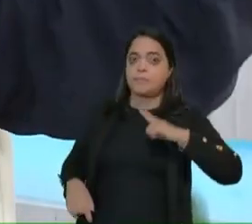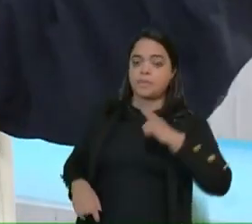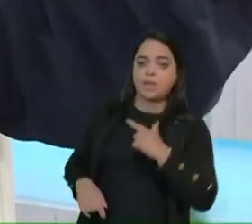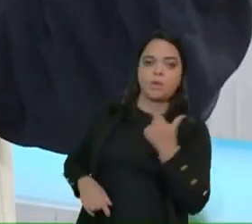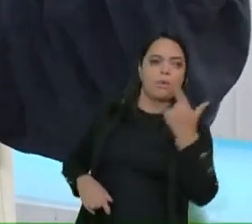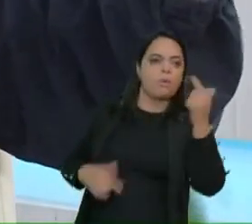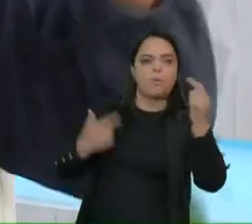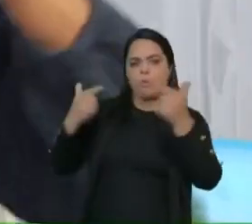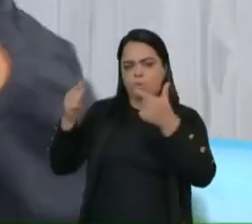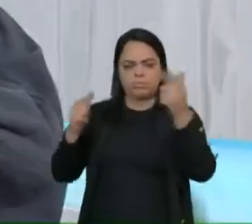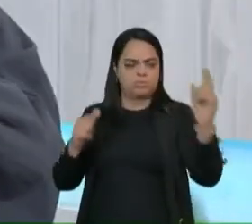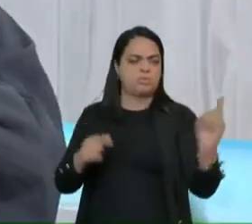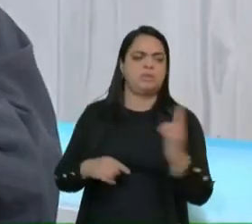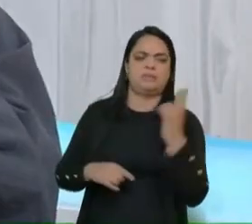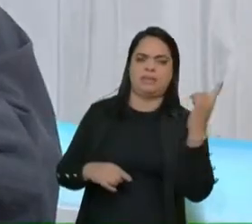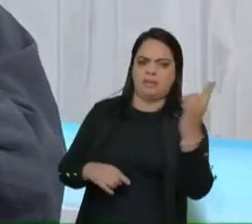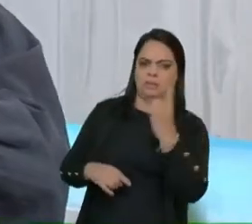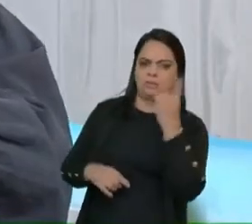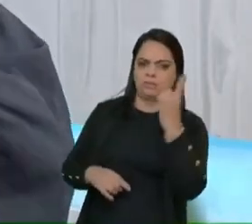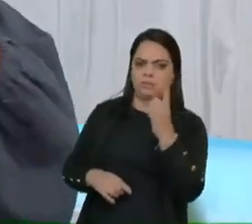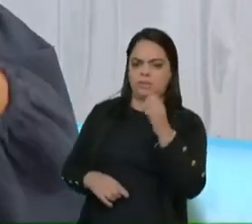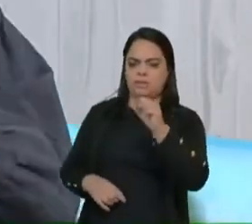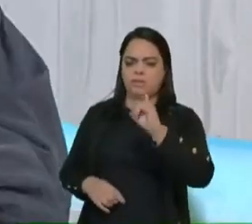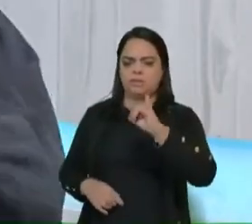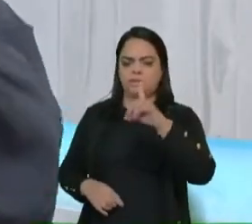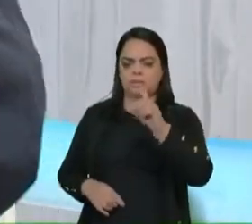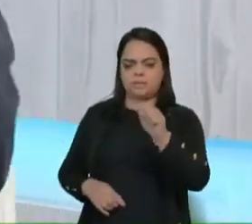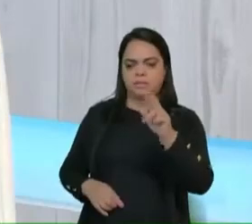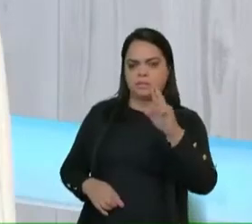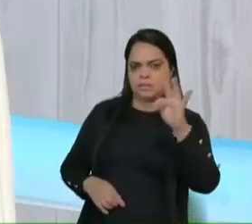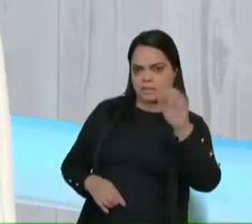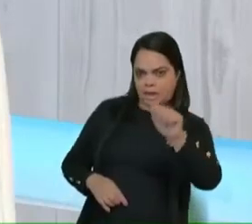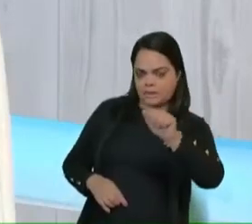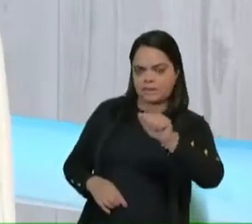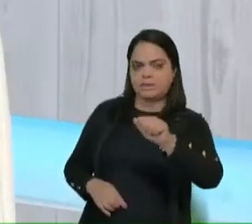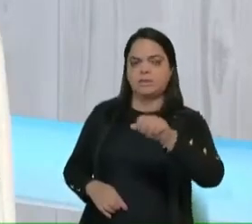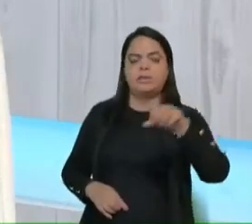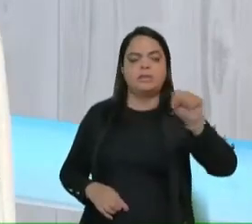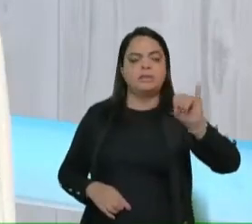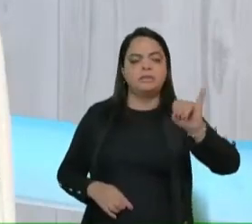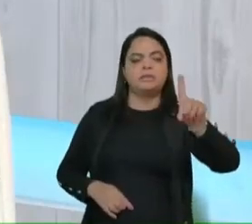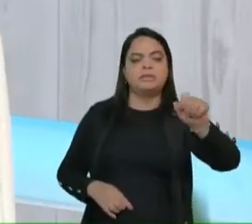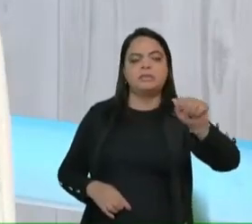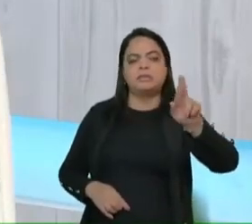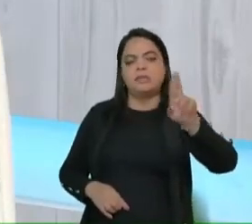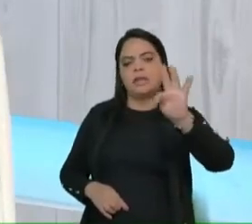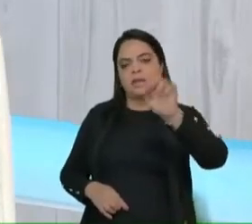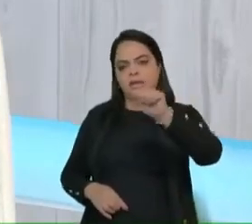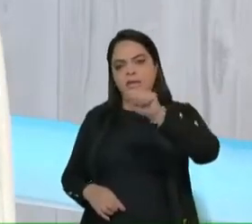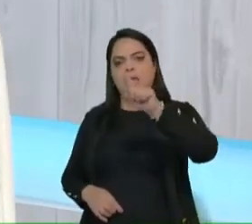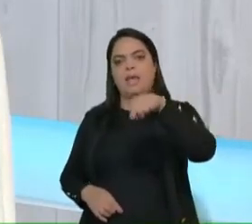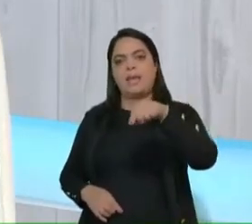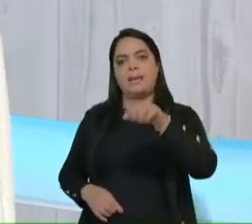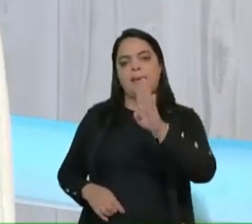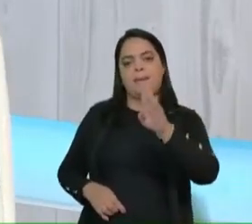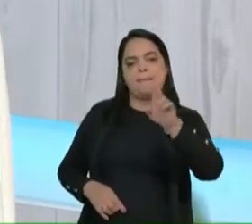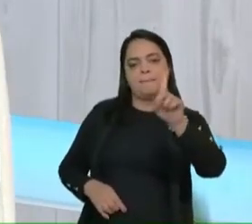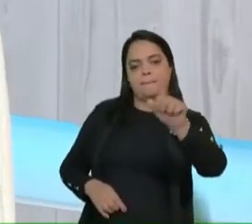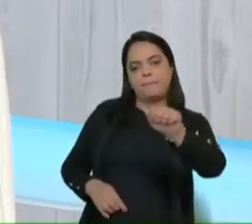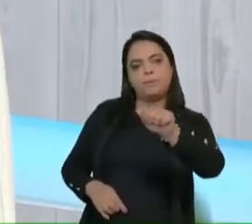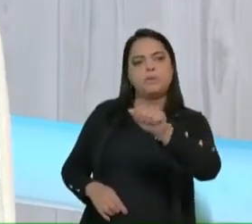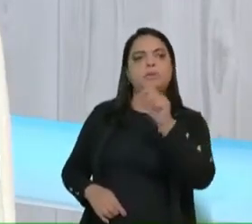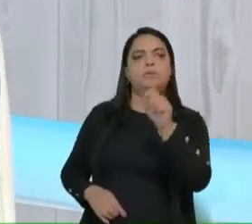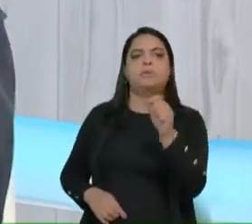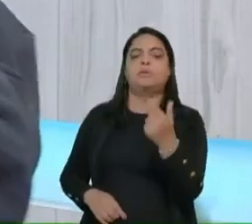outras deidades né E C darta mesmo né aí que é o futuro chamun Buda quando ele vem ele não tem nos